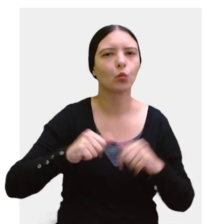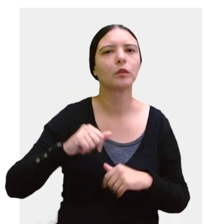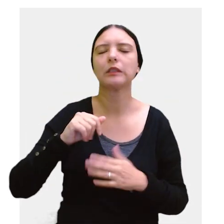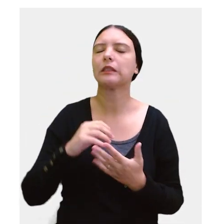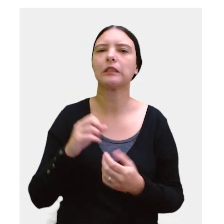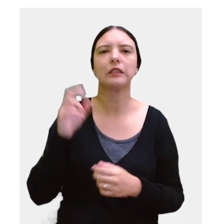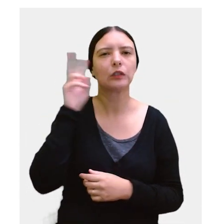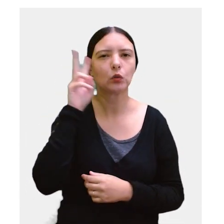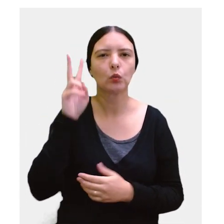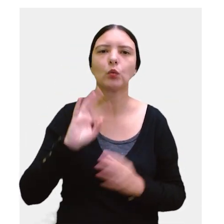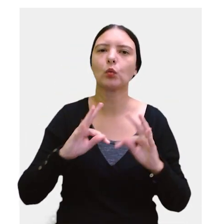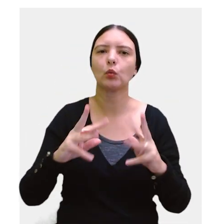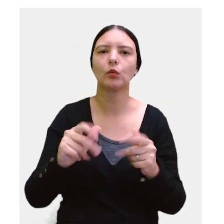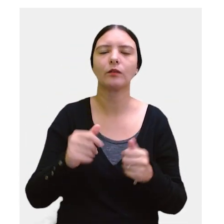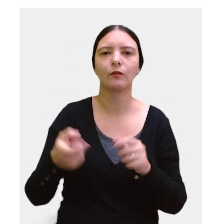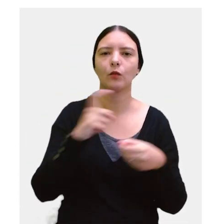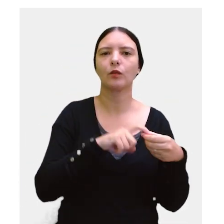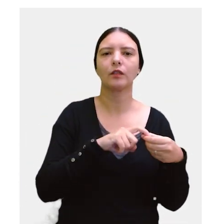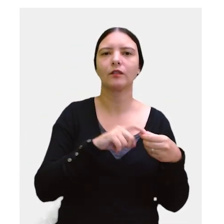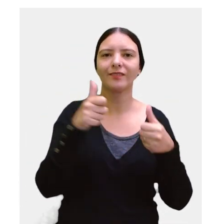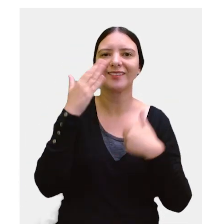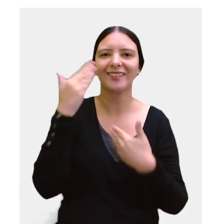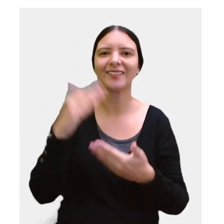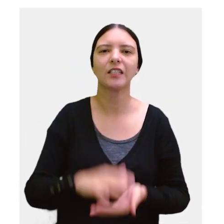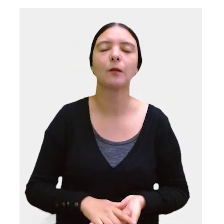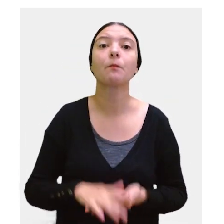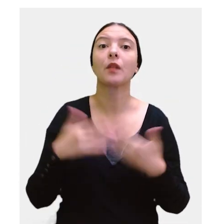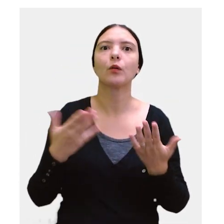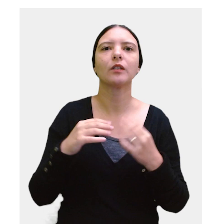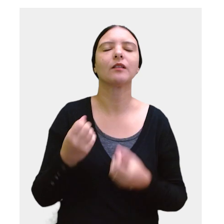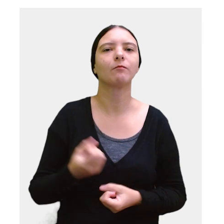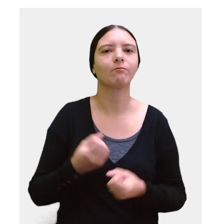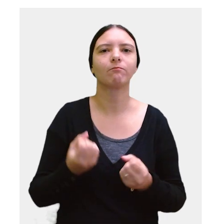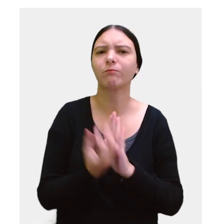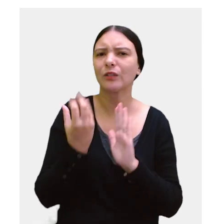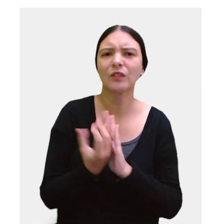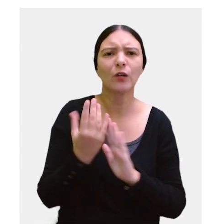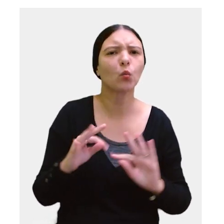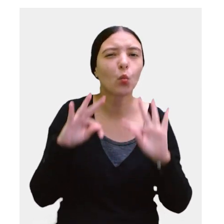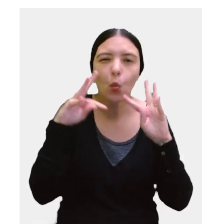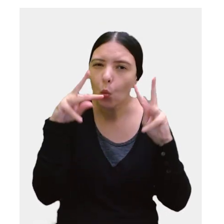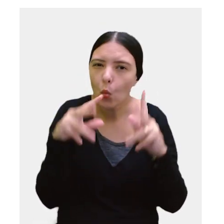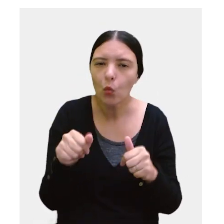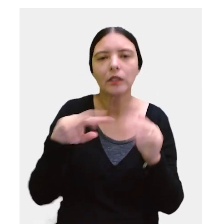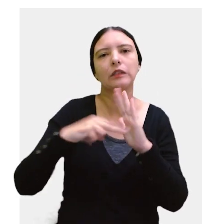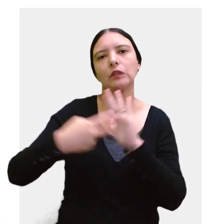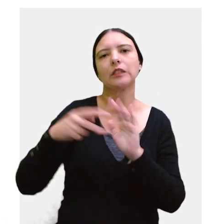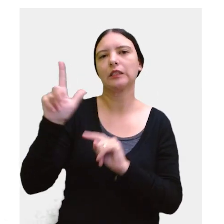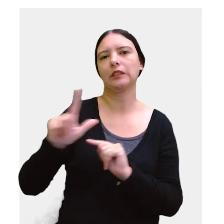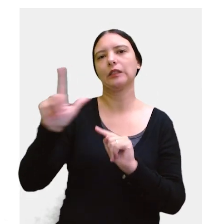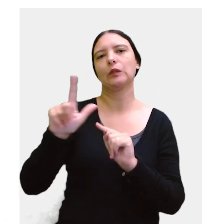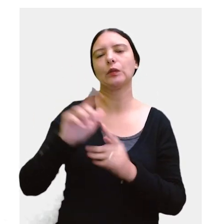ficcionalização, pode voltar lá, professor, obrigado. Toda essa produção, estou entendendo ela como literatura,